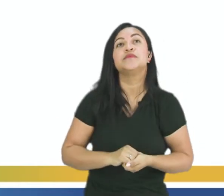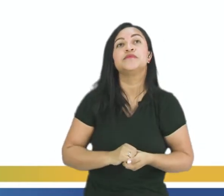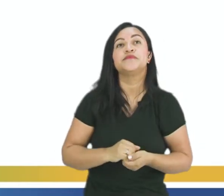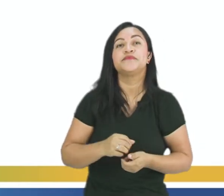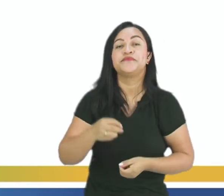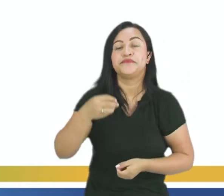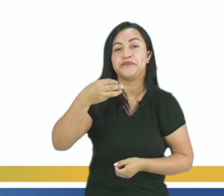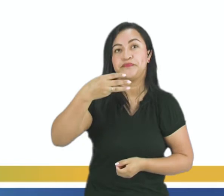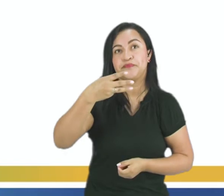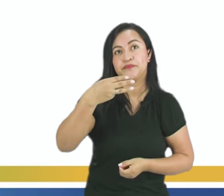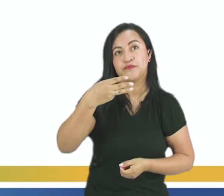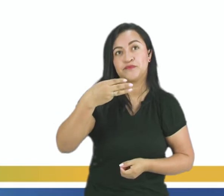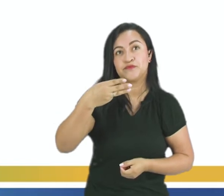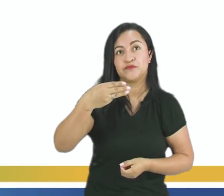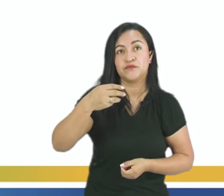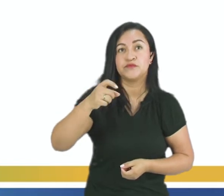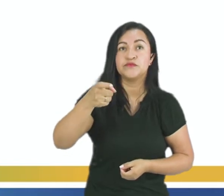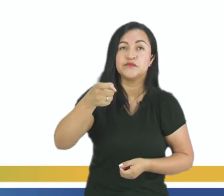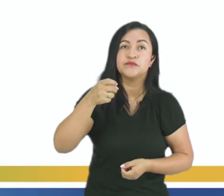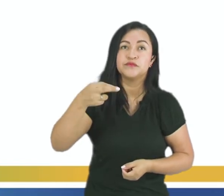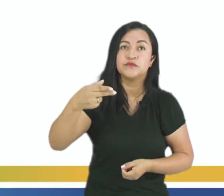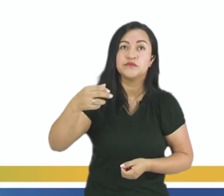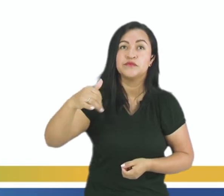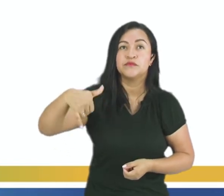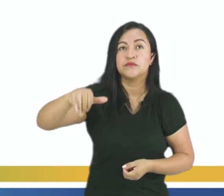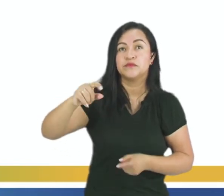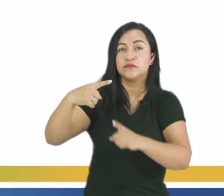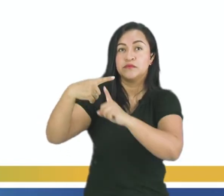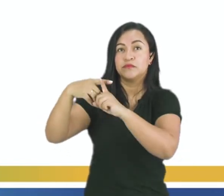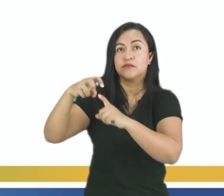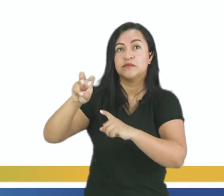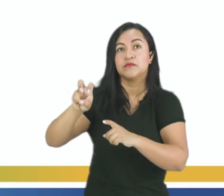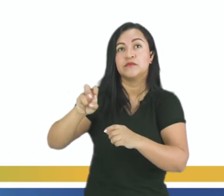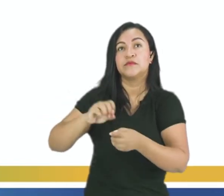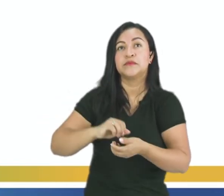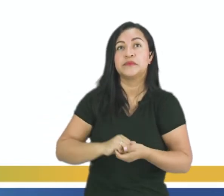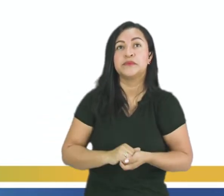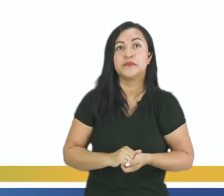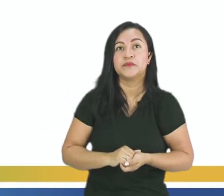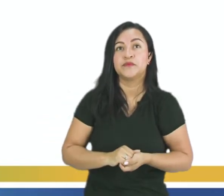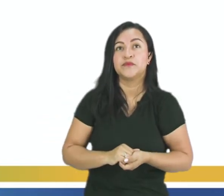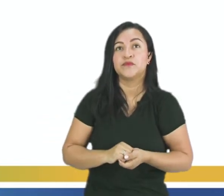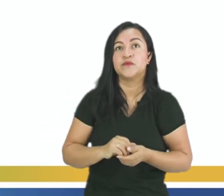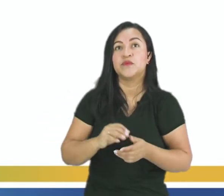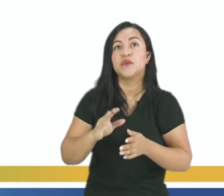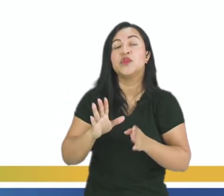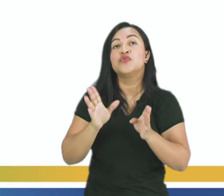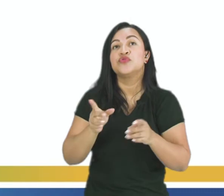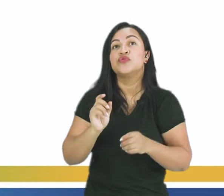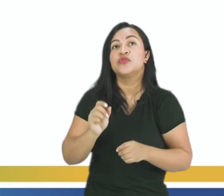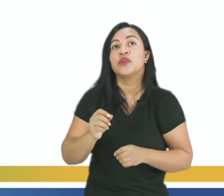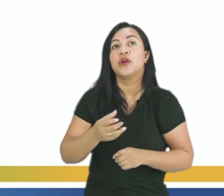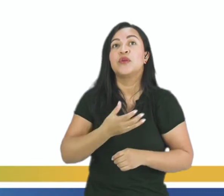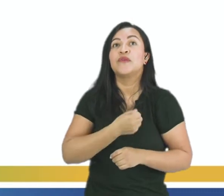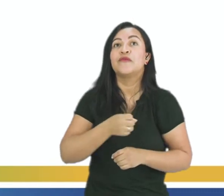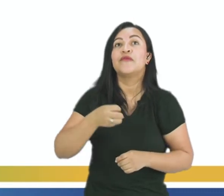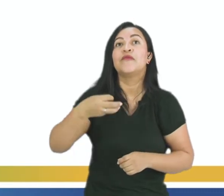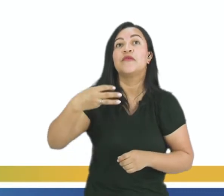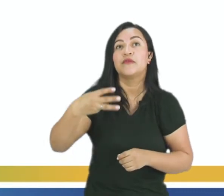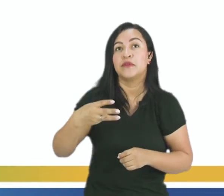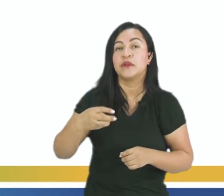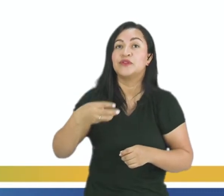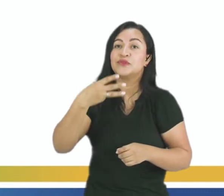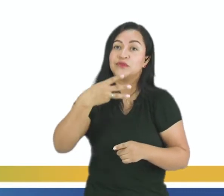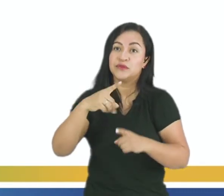primeira. A segunda equação é 3x igual a y mais 5. Já que o nosso valor de x é igual a 3, temos